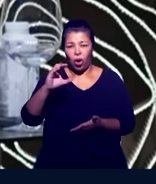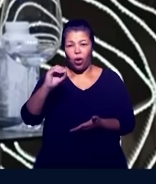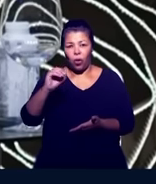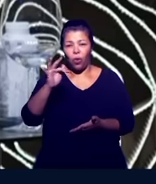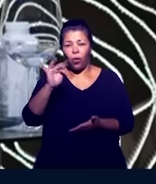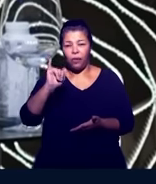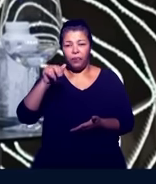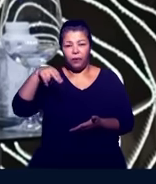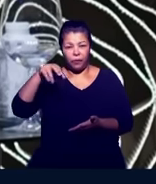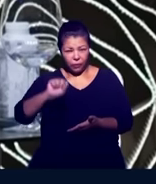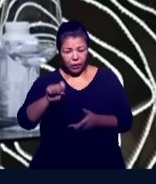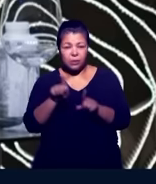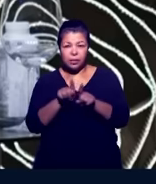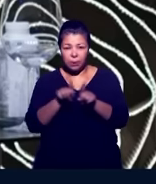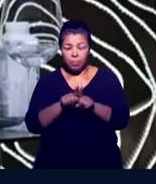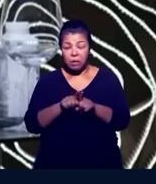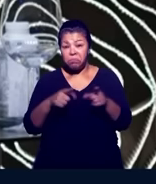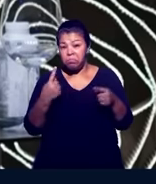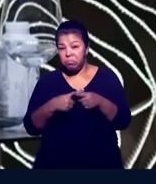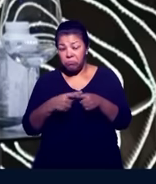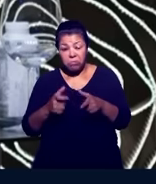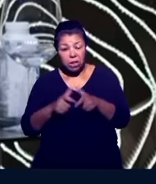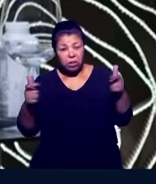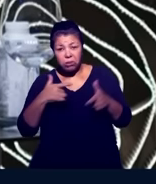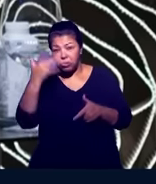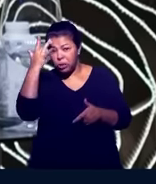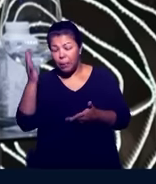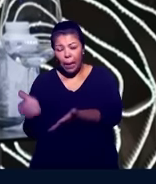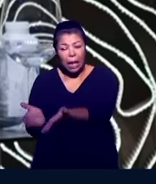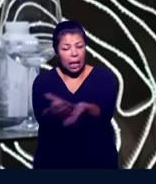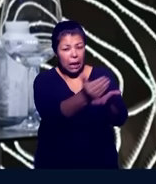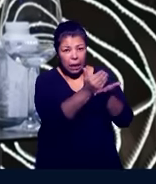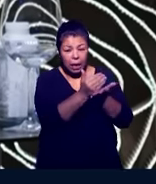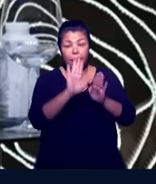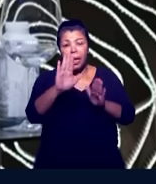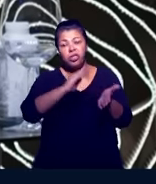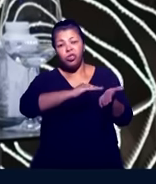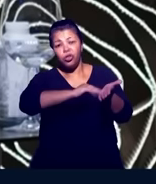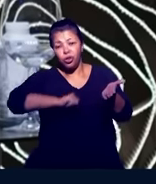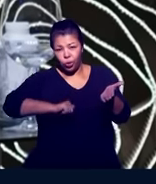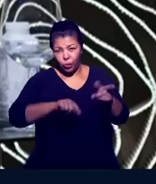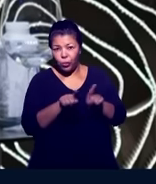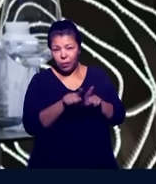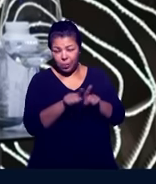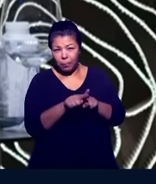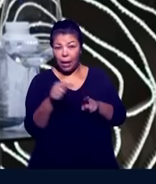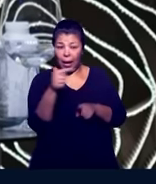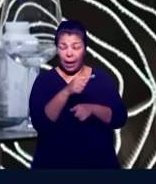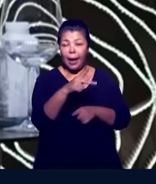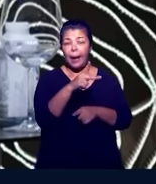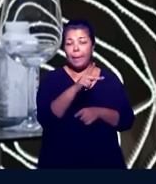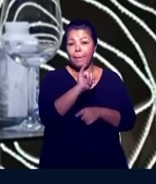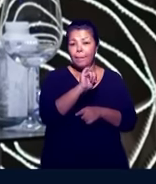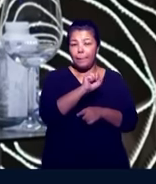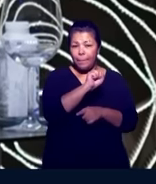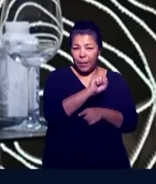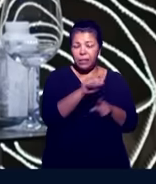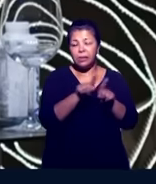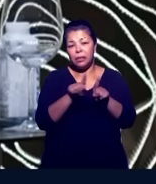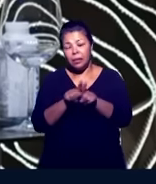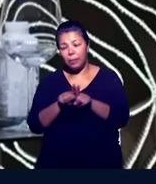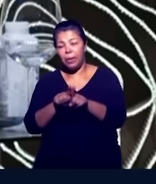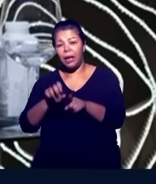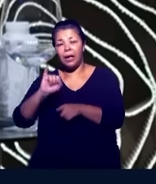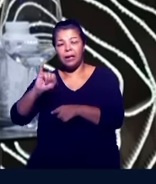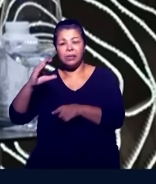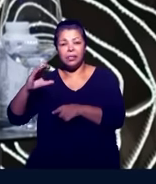mundo sabia como recolher tirou da base de cálculo do piscofins ICMS bom um governo sei lá